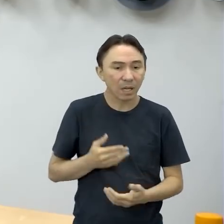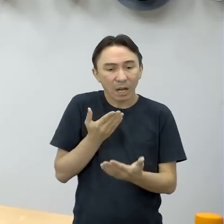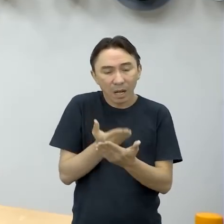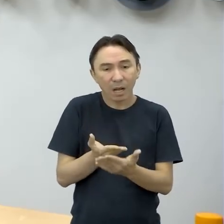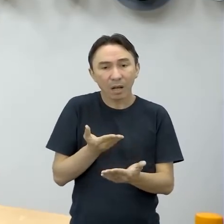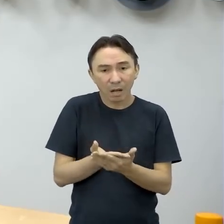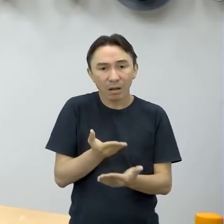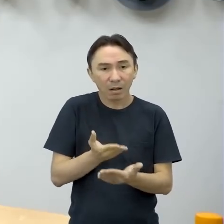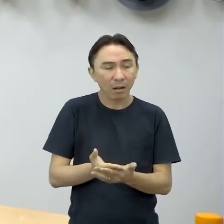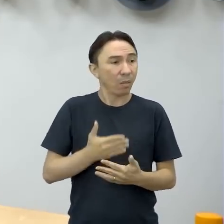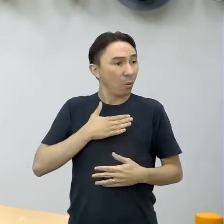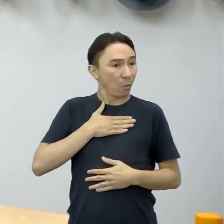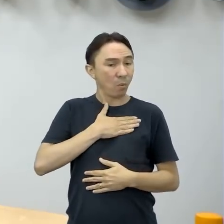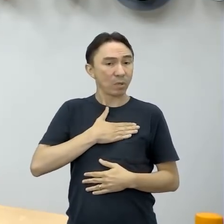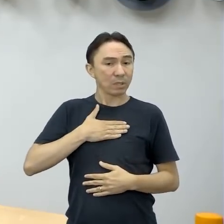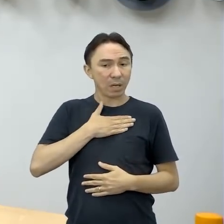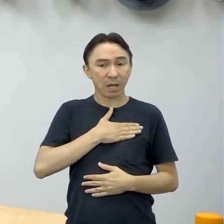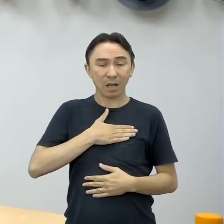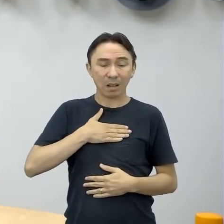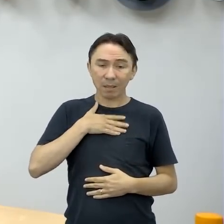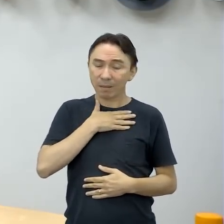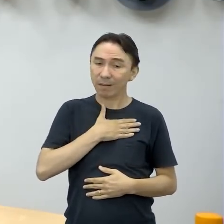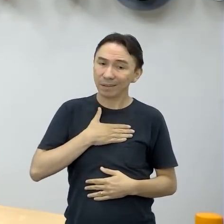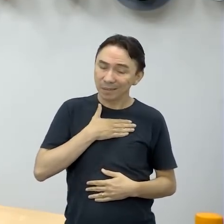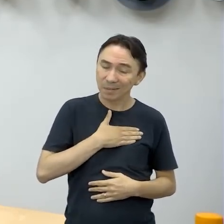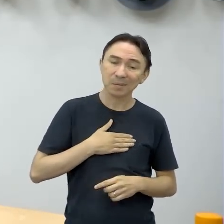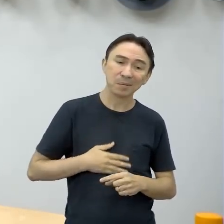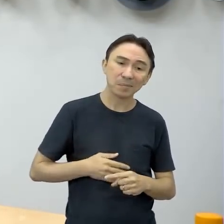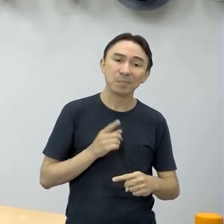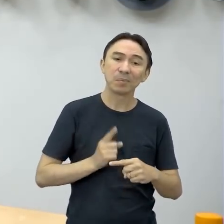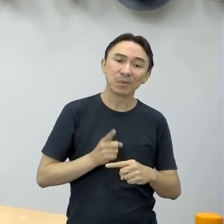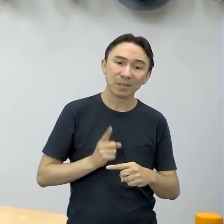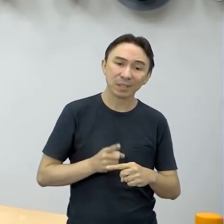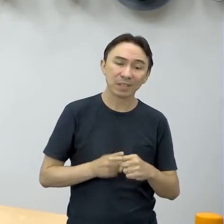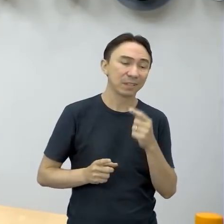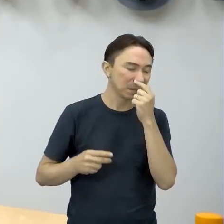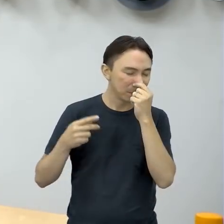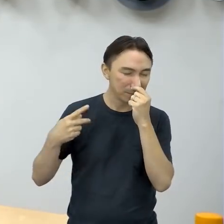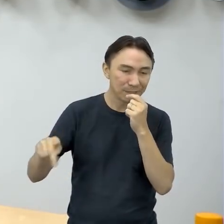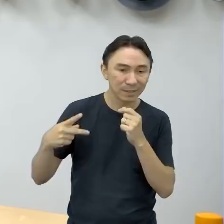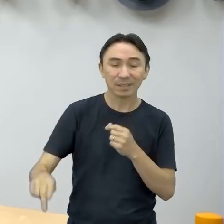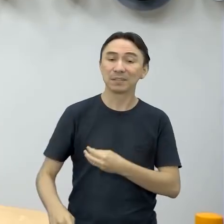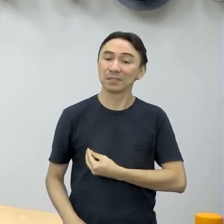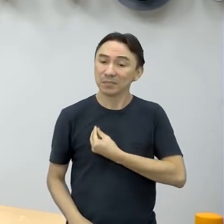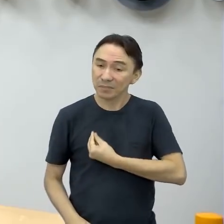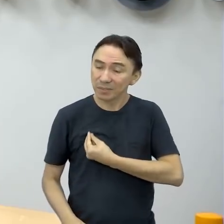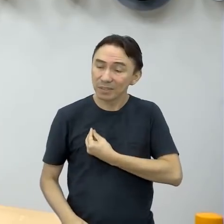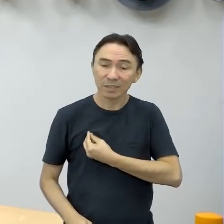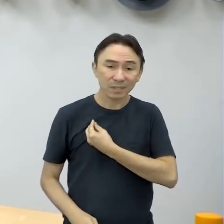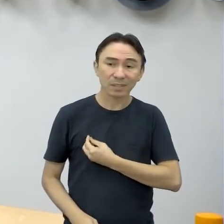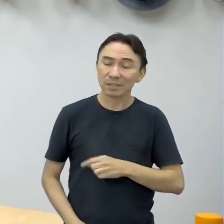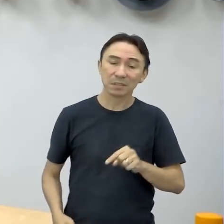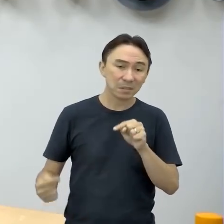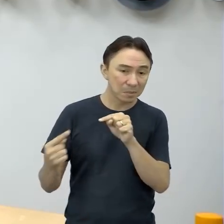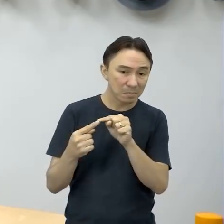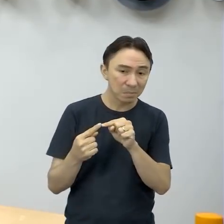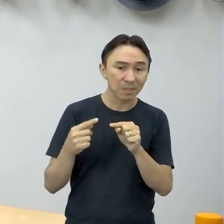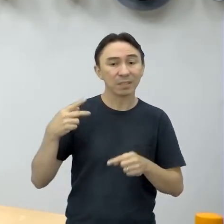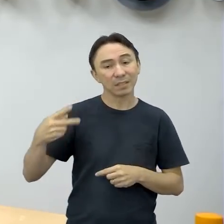Porque são componentes que fazem parte do dia a dia dos estudantes, né? Fazem parte da